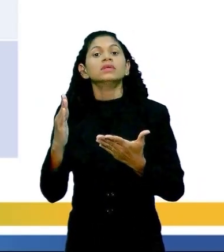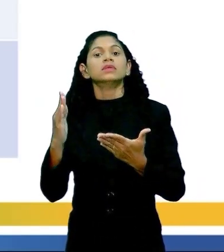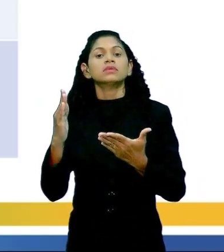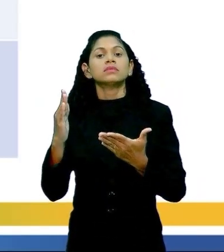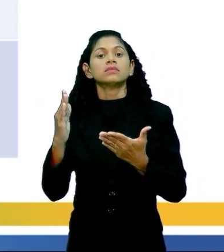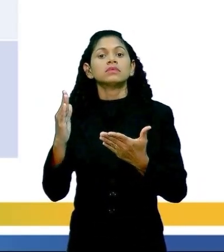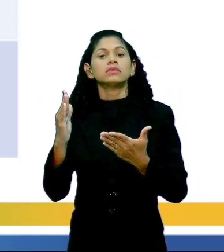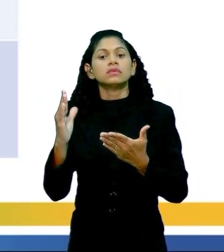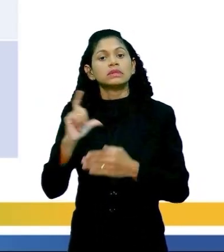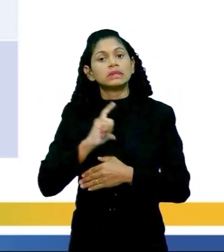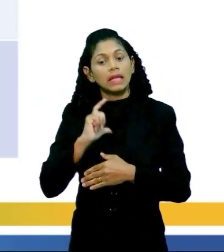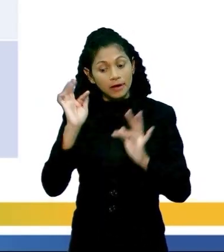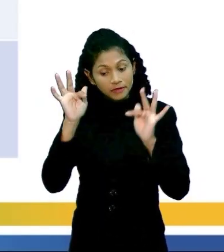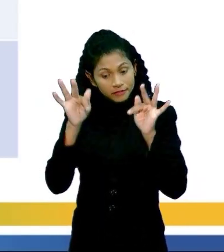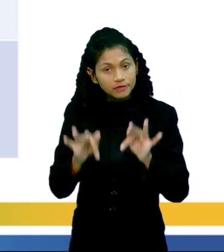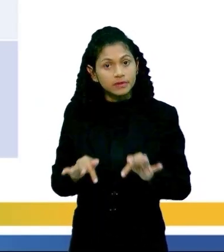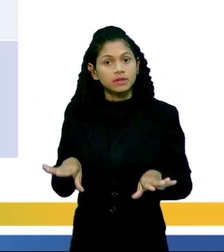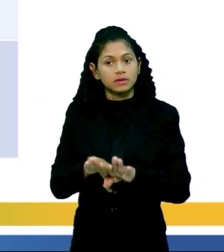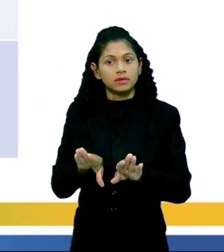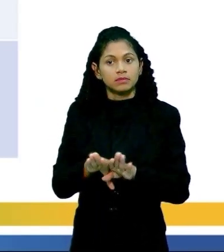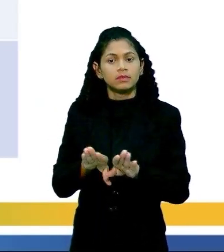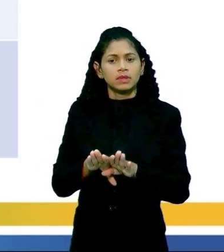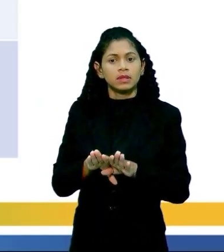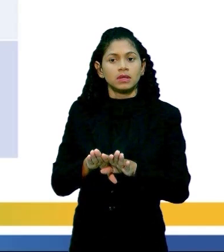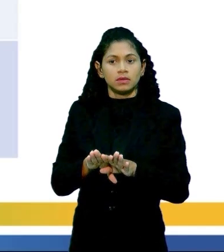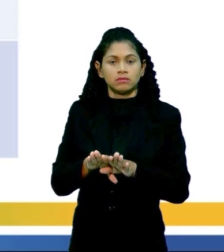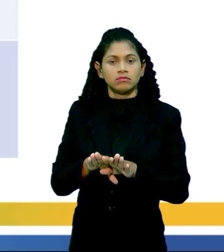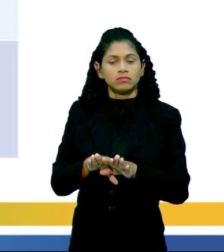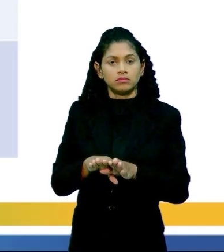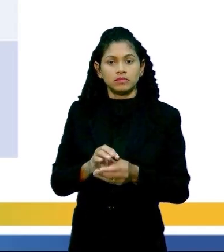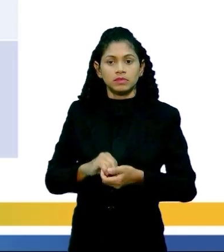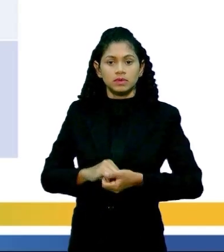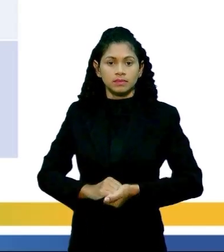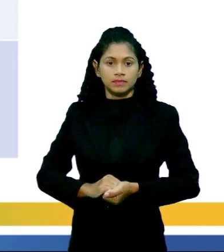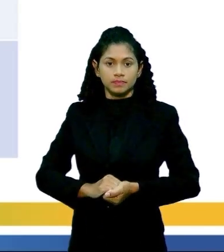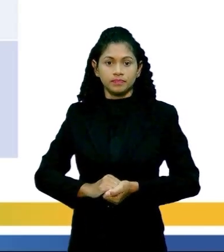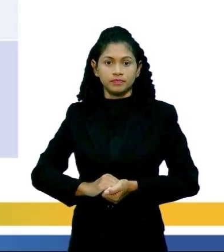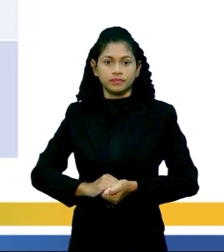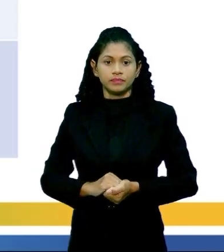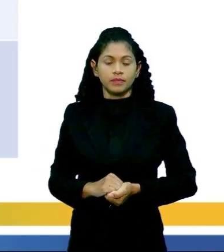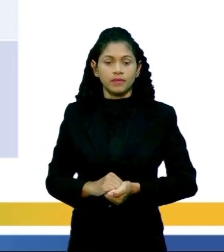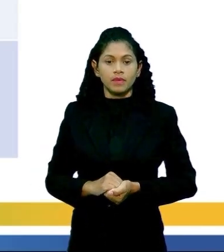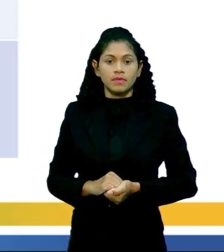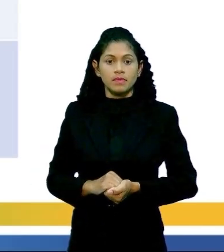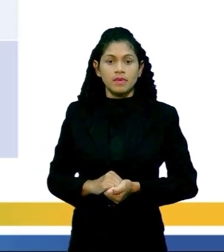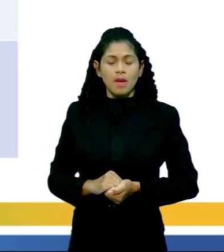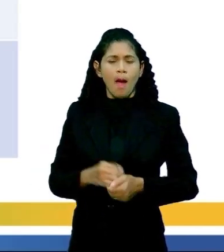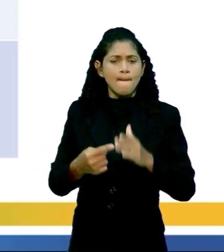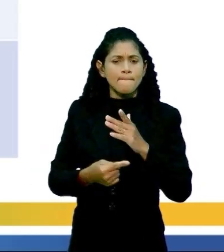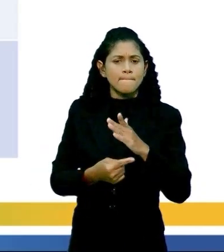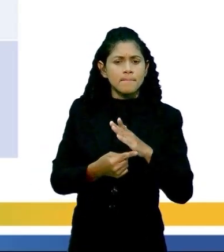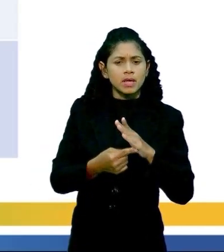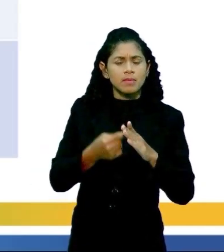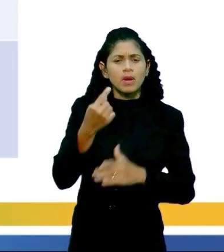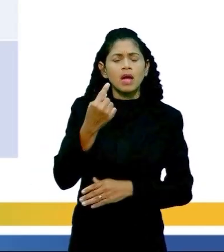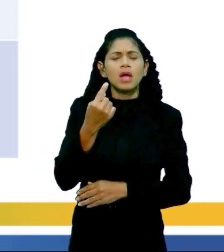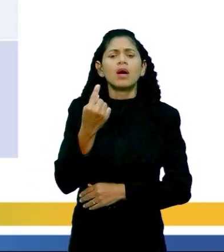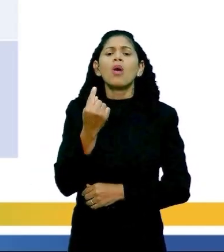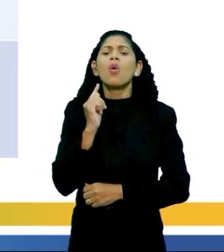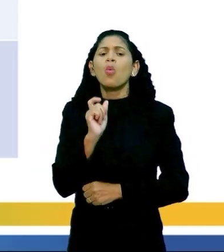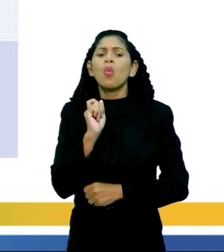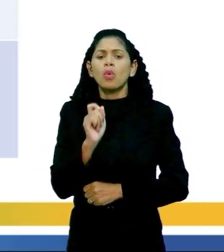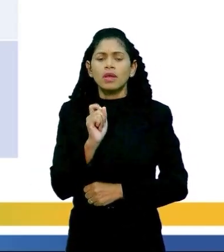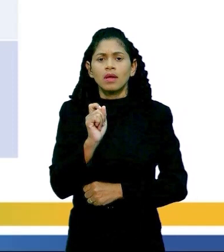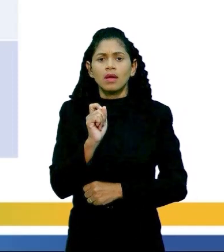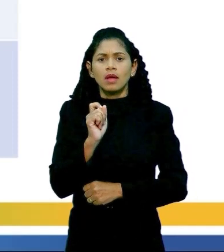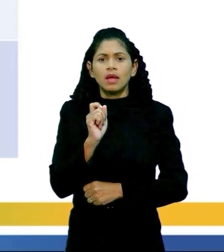beber. Faria sentido esse texto? Se eu estou falando de cigarro o texto inteiro e o meu título ser graças por não beber, ou seja,